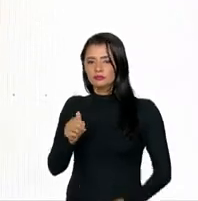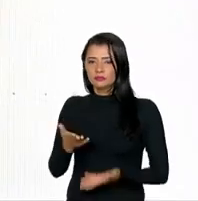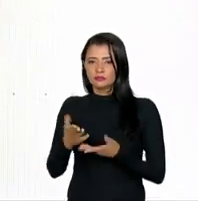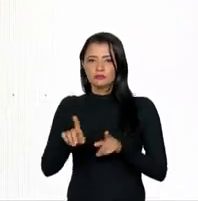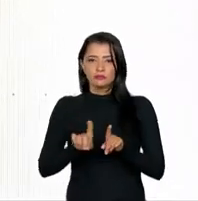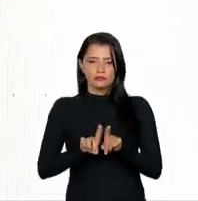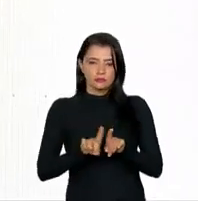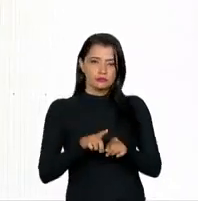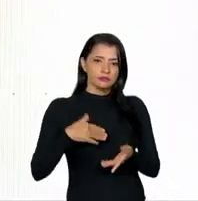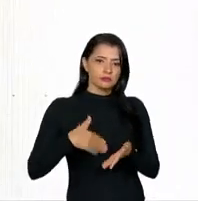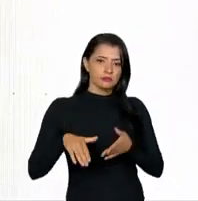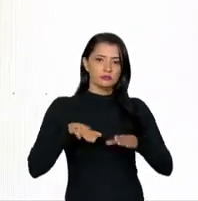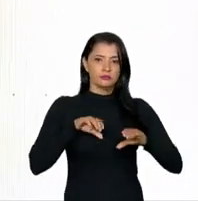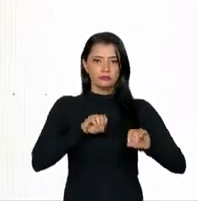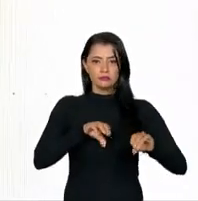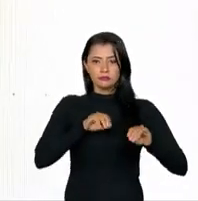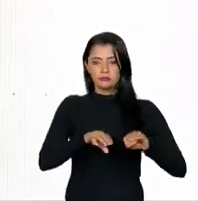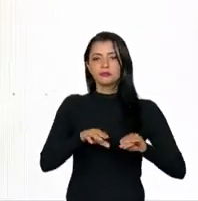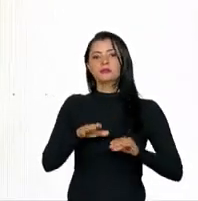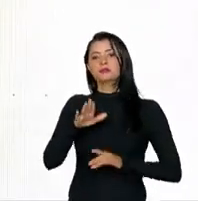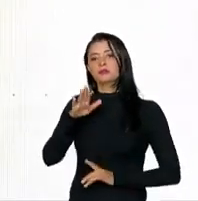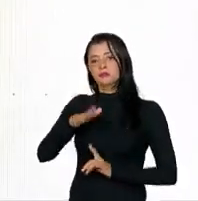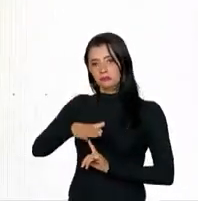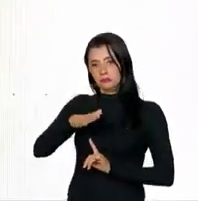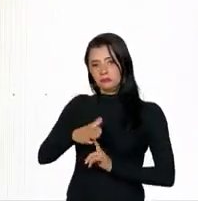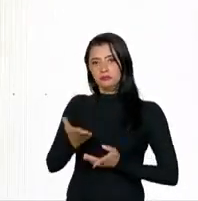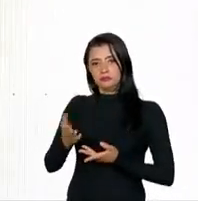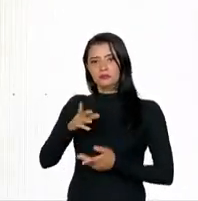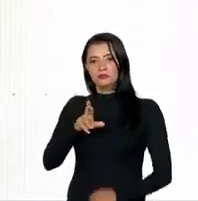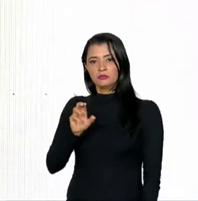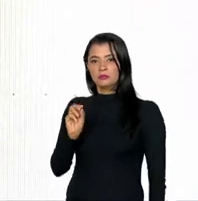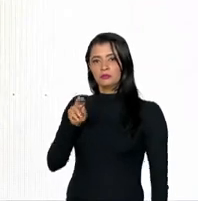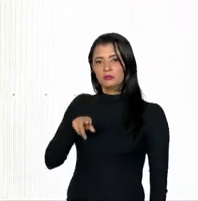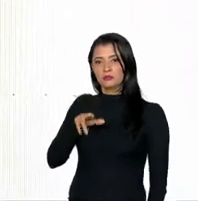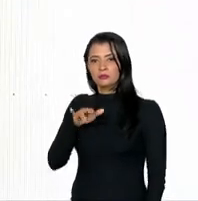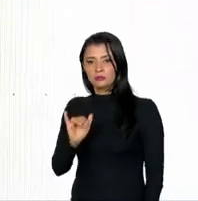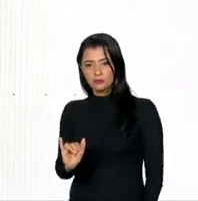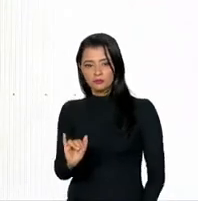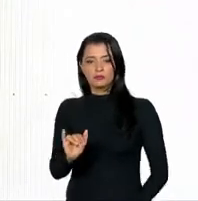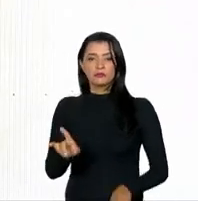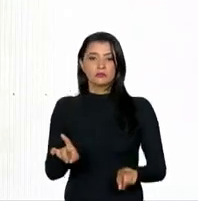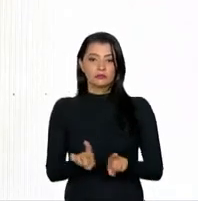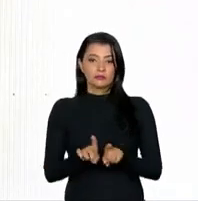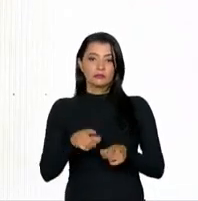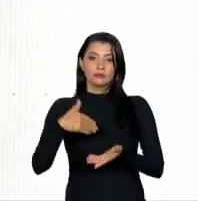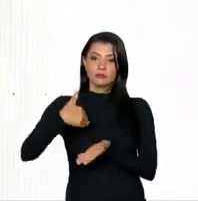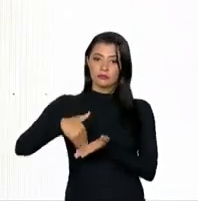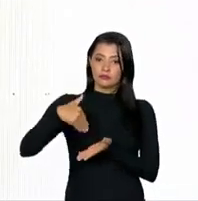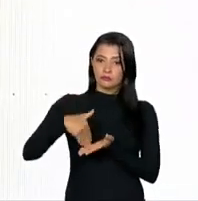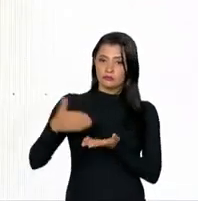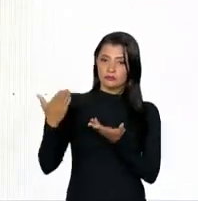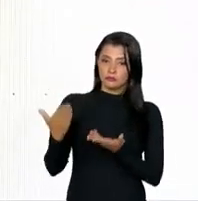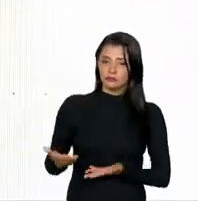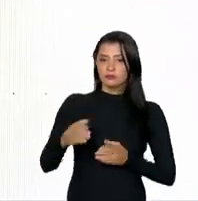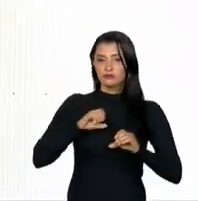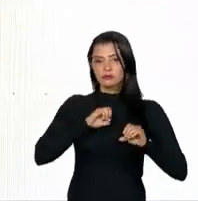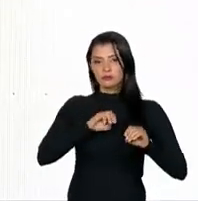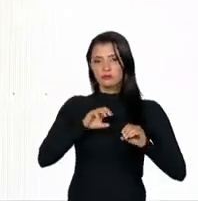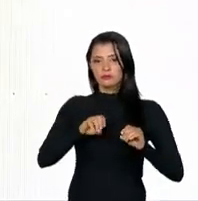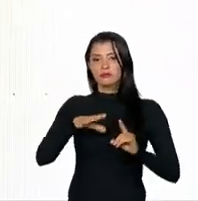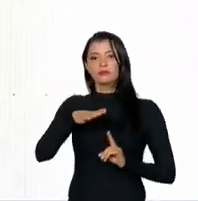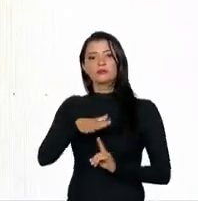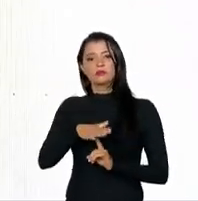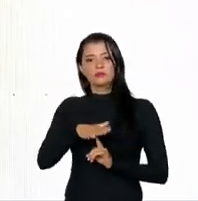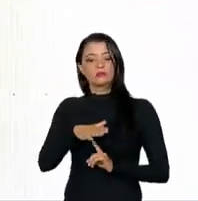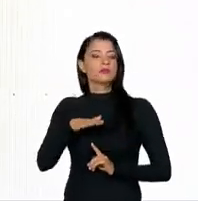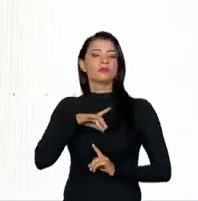o secretário de Educação do Estado do Paraná, o Rony Miranda, aqui presente. Cumprimentar o secretário da Educação do Estado de